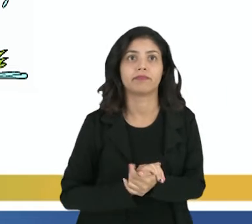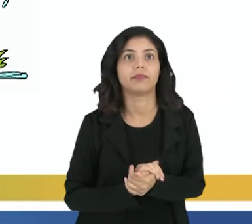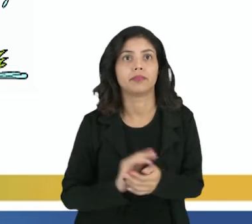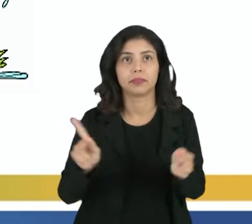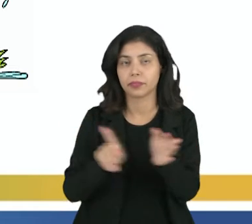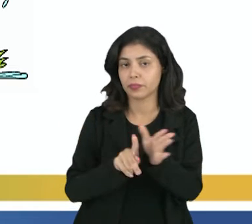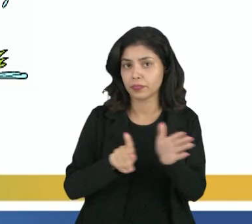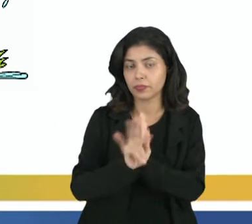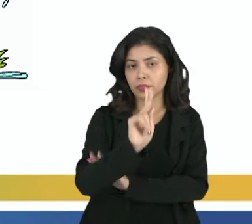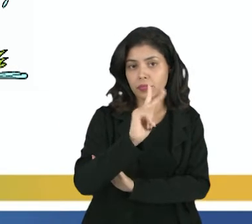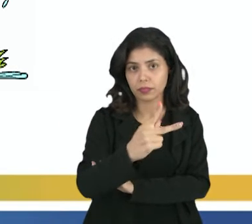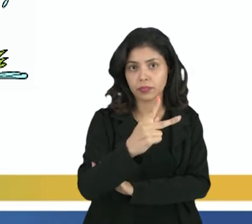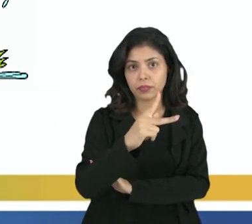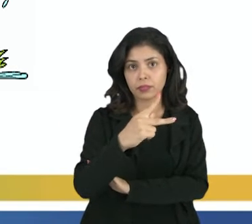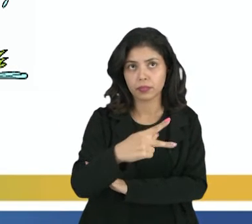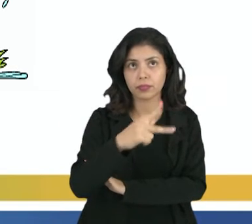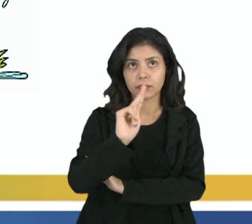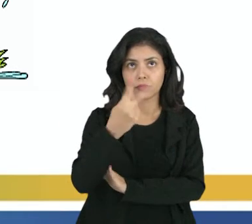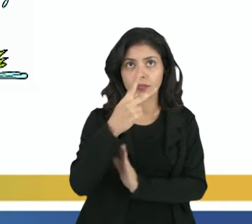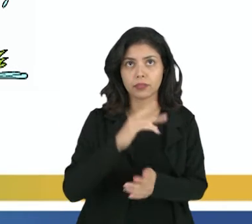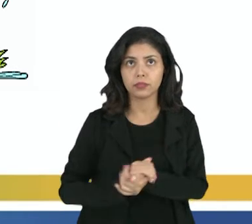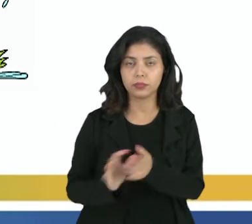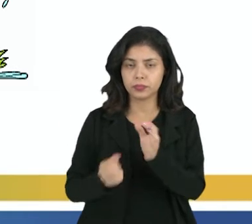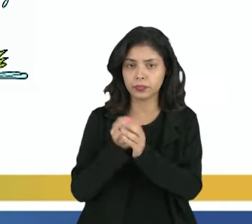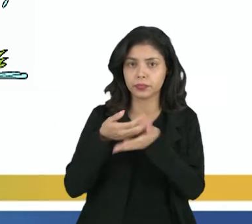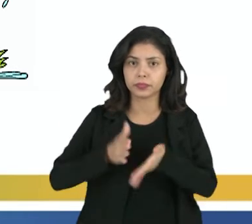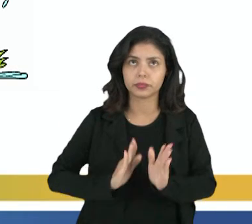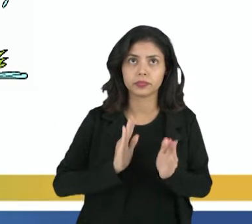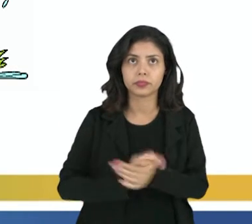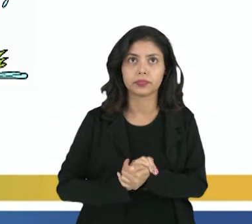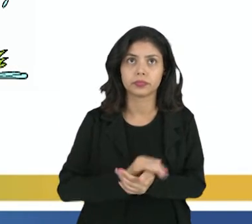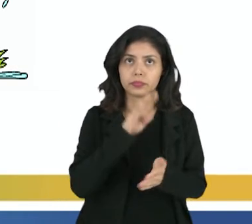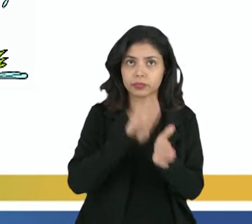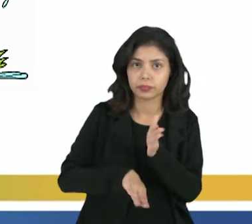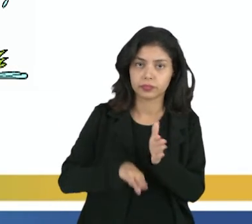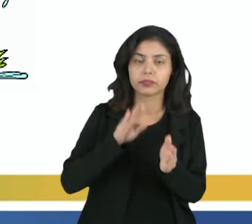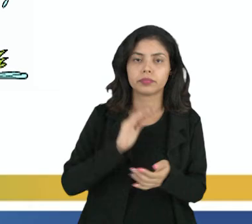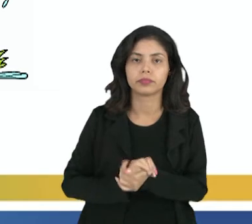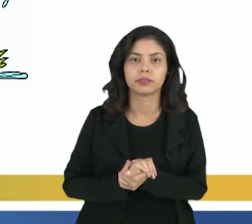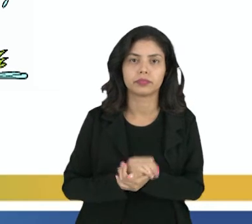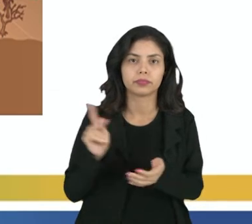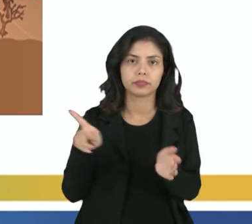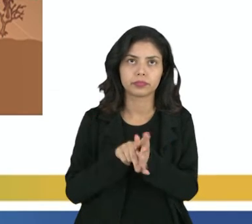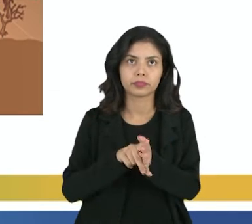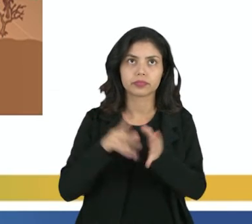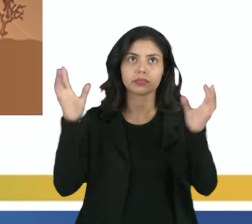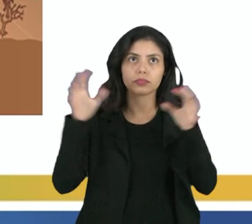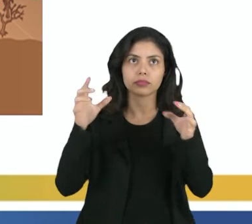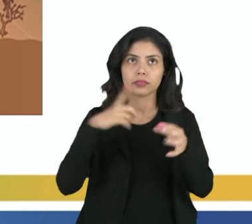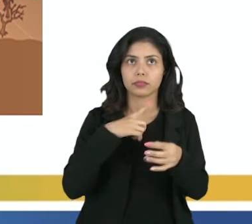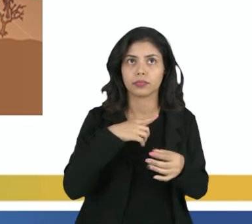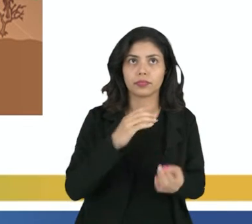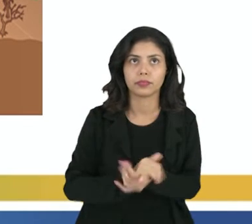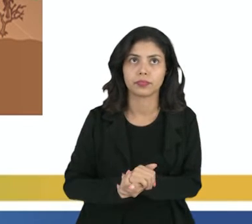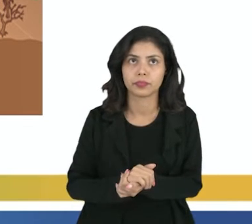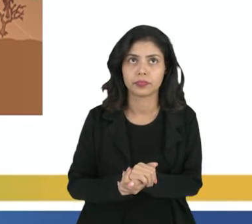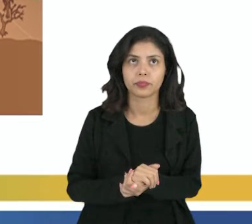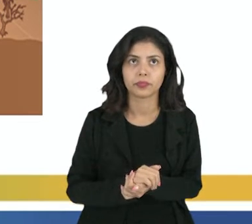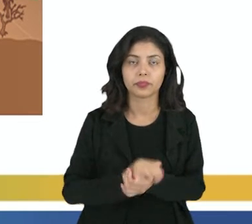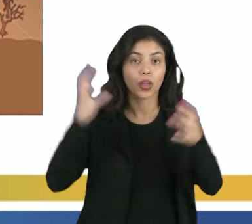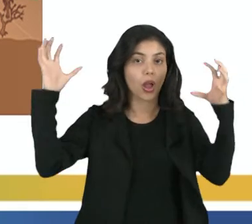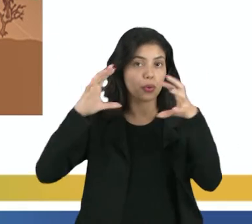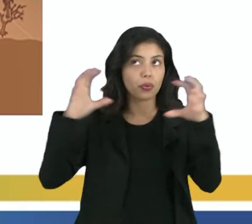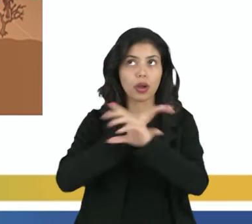nesse PH ou seja na acidez natural dessa água resultante da chuva nós temos então